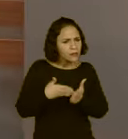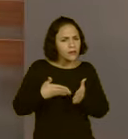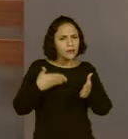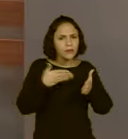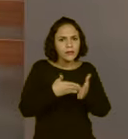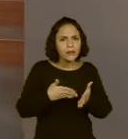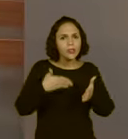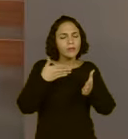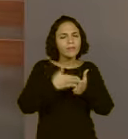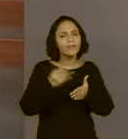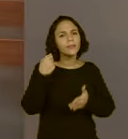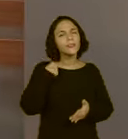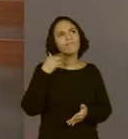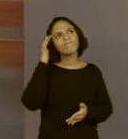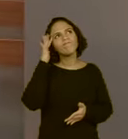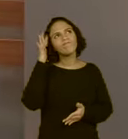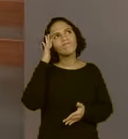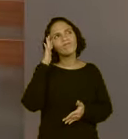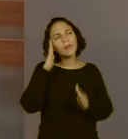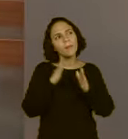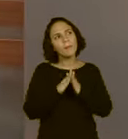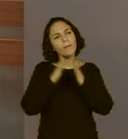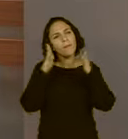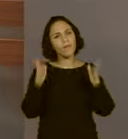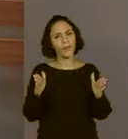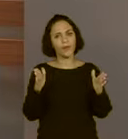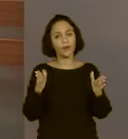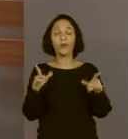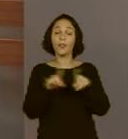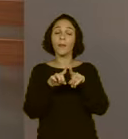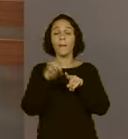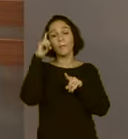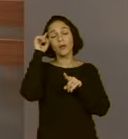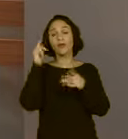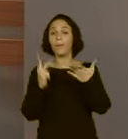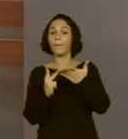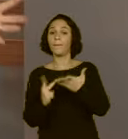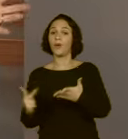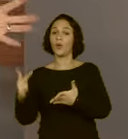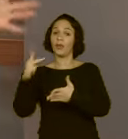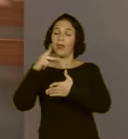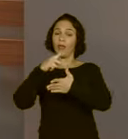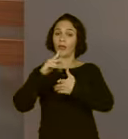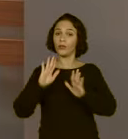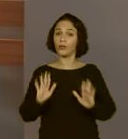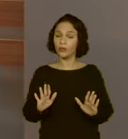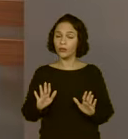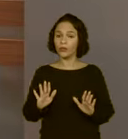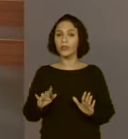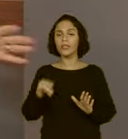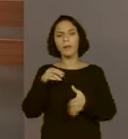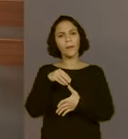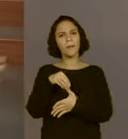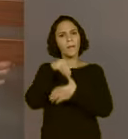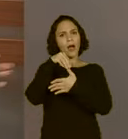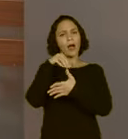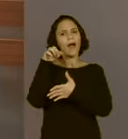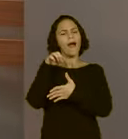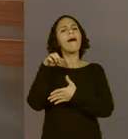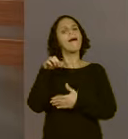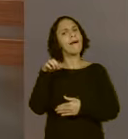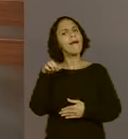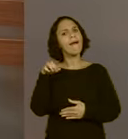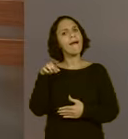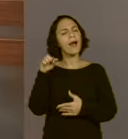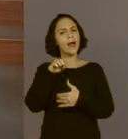é só você repensar os prazos e também olhar para as suas prioridades, né? Muitas vezes você vai chegar à conclusão de que você